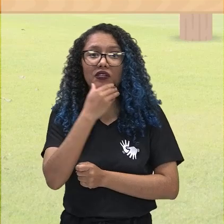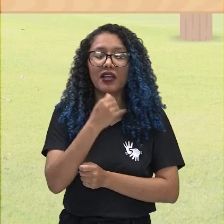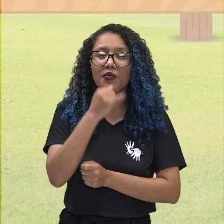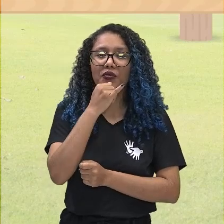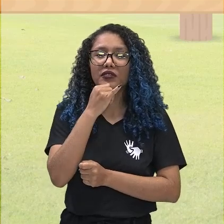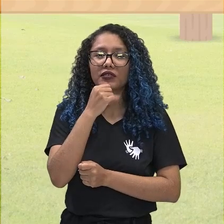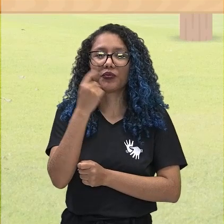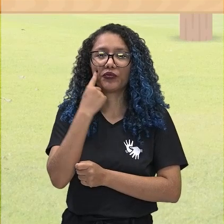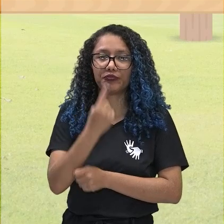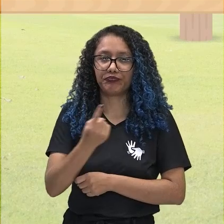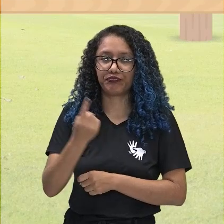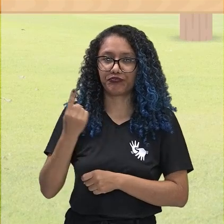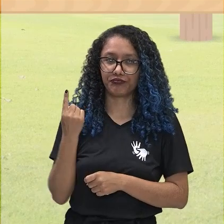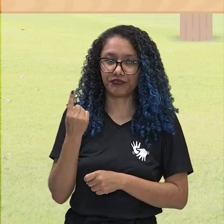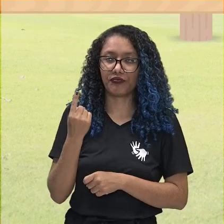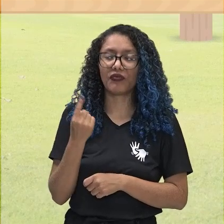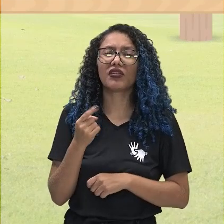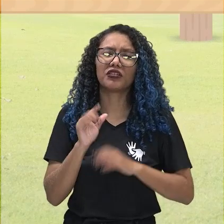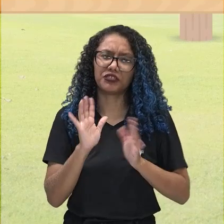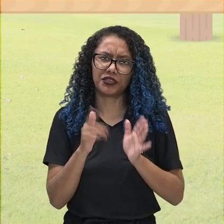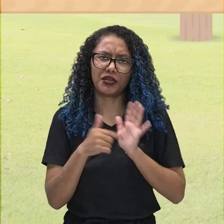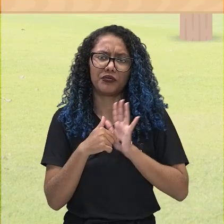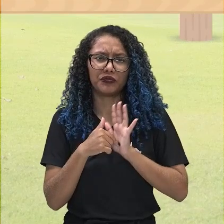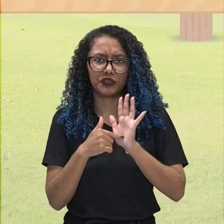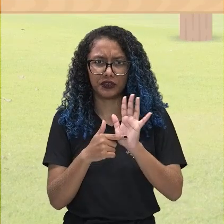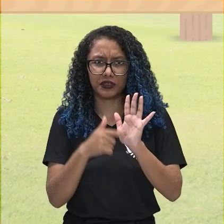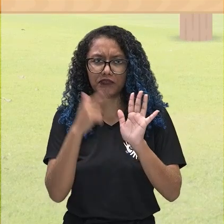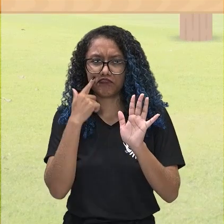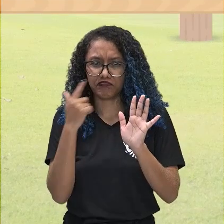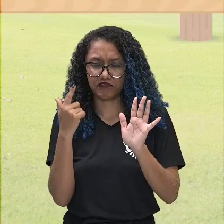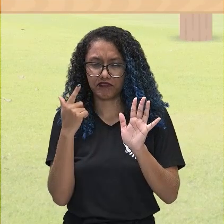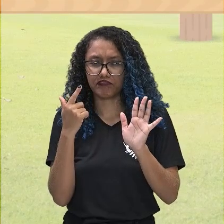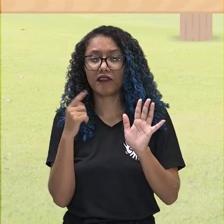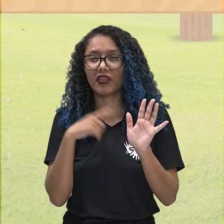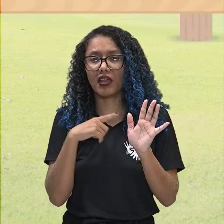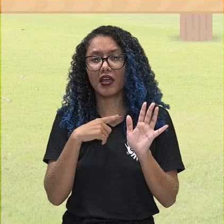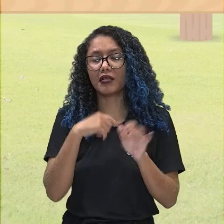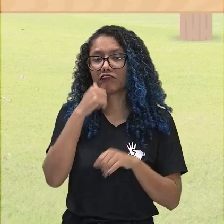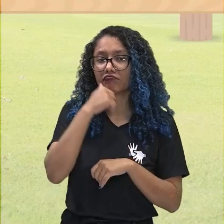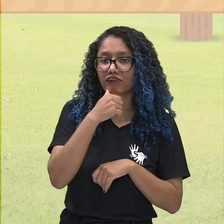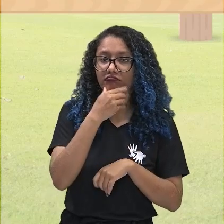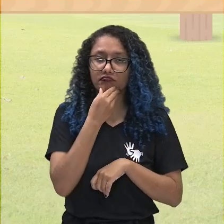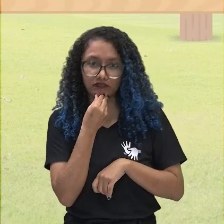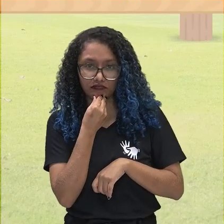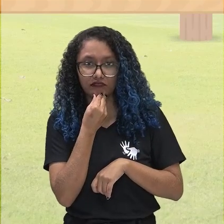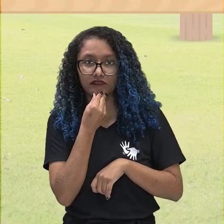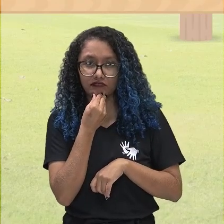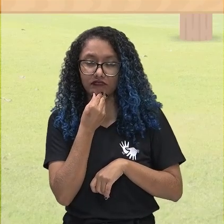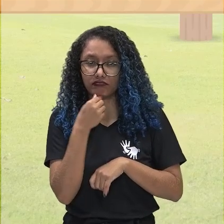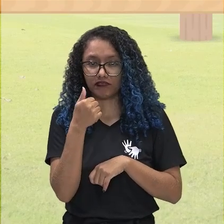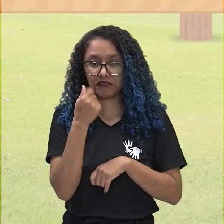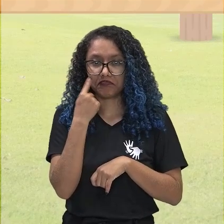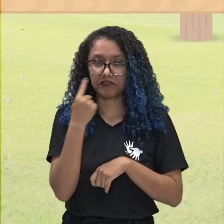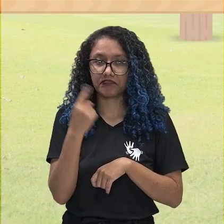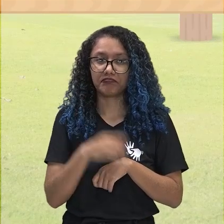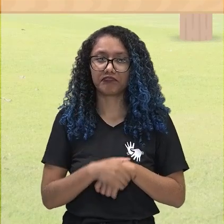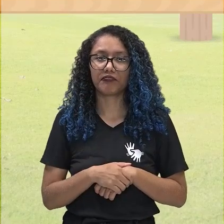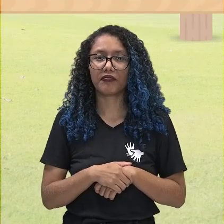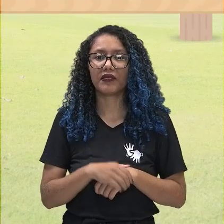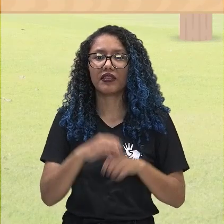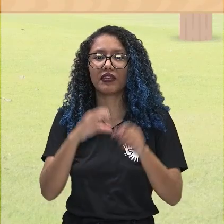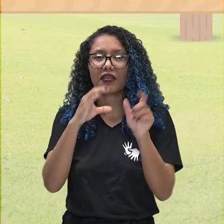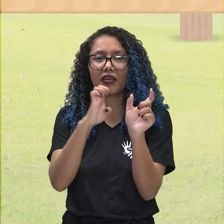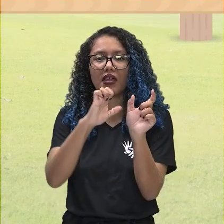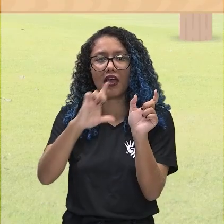generalmente, né? Aqui a gente tem masculino e feminino. Como nós acabamos de ver na imagem, el caramelo,